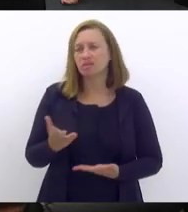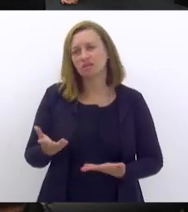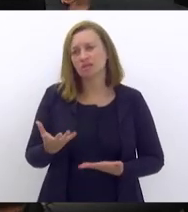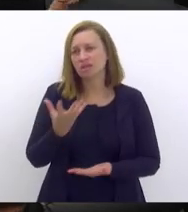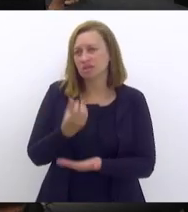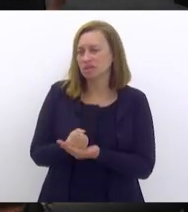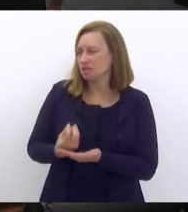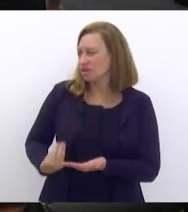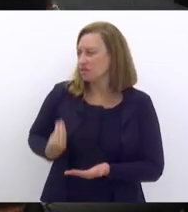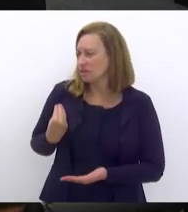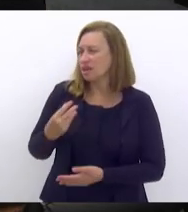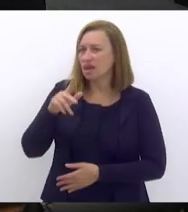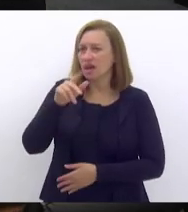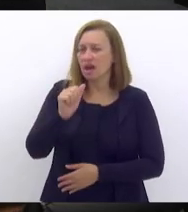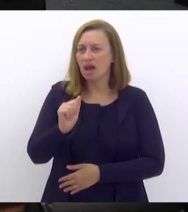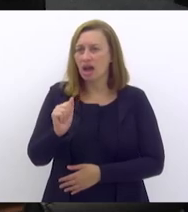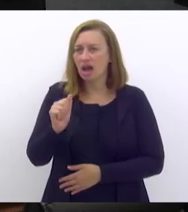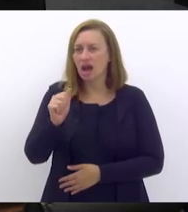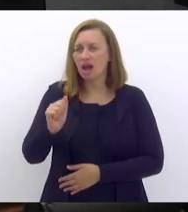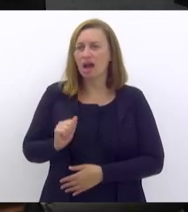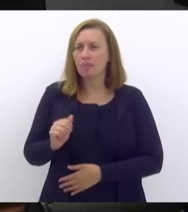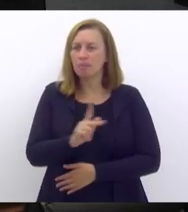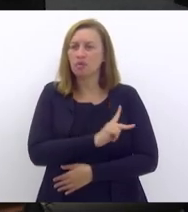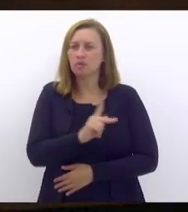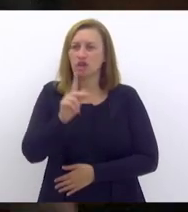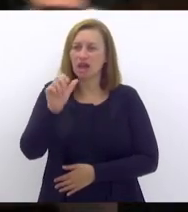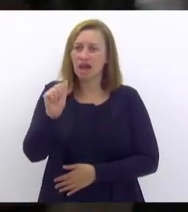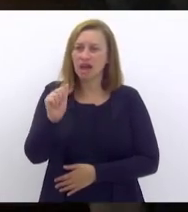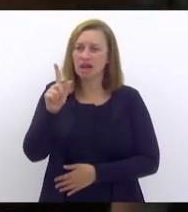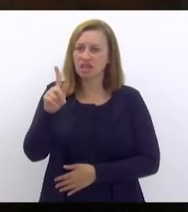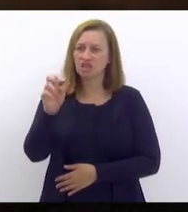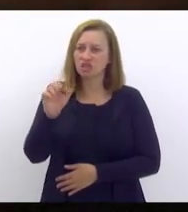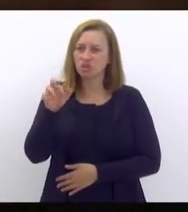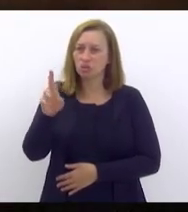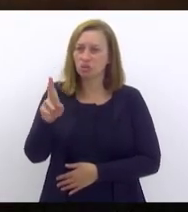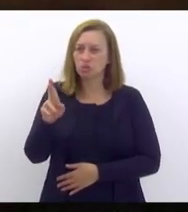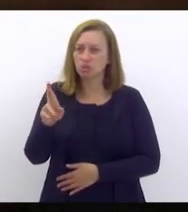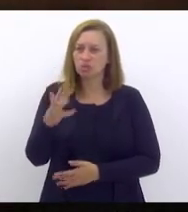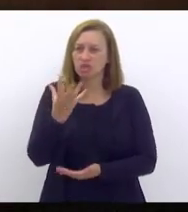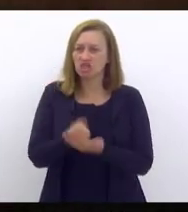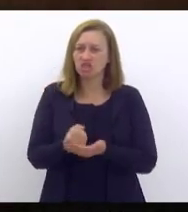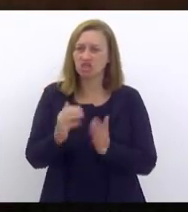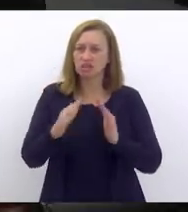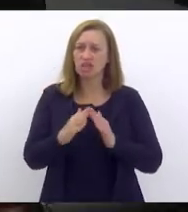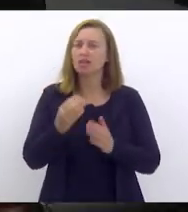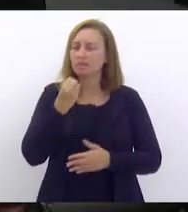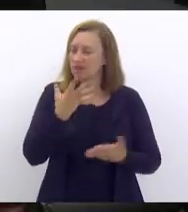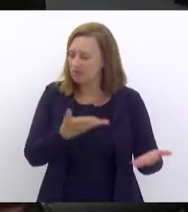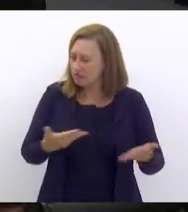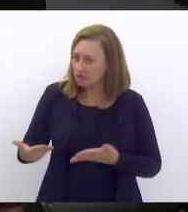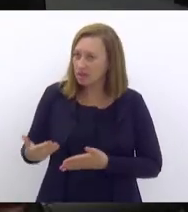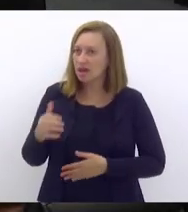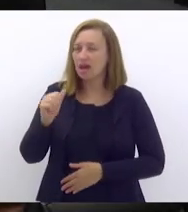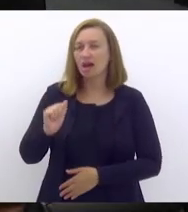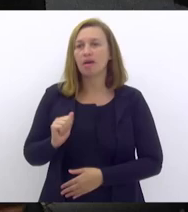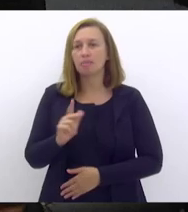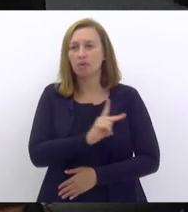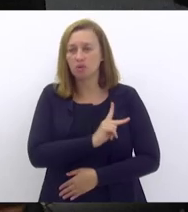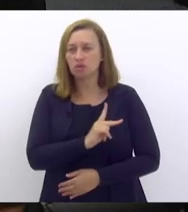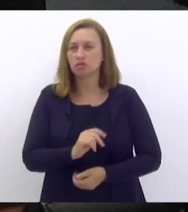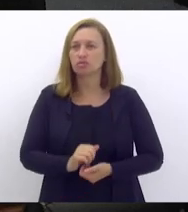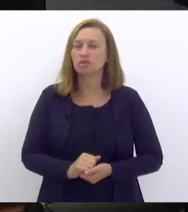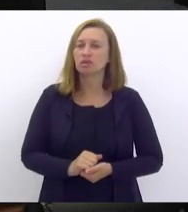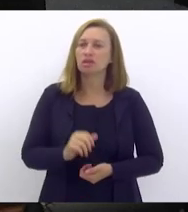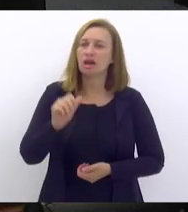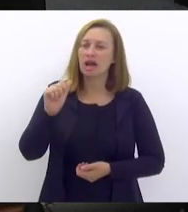presença do apóstolo Agenor Duque, por favor, para ficar registrado nessa casa. Seja muito bem-vindo, apóstolo.